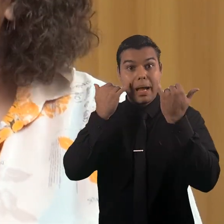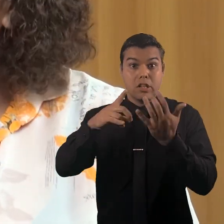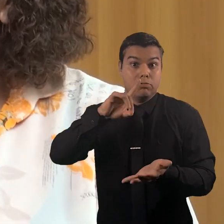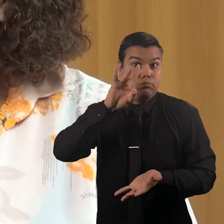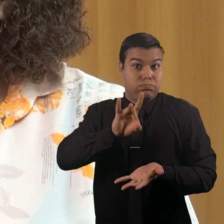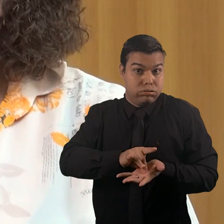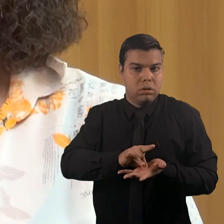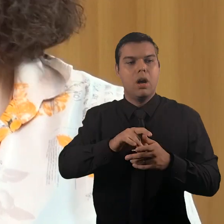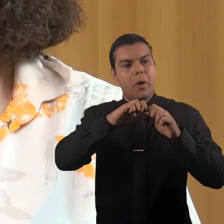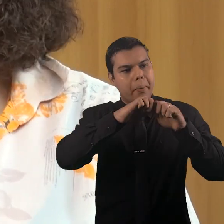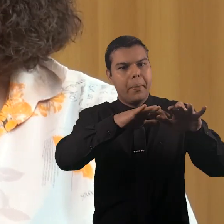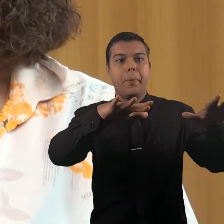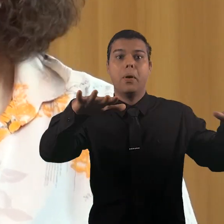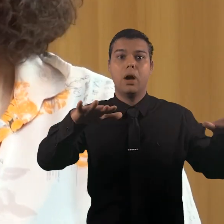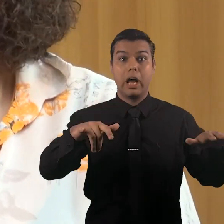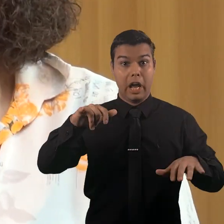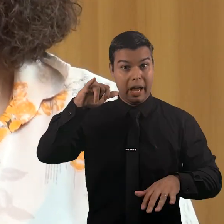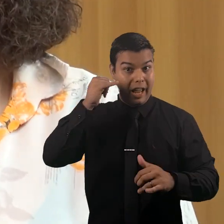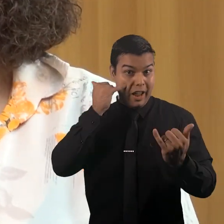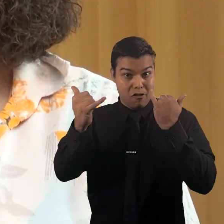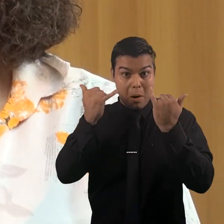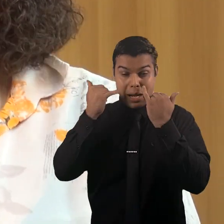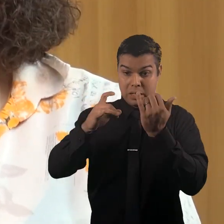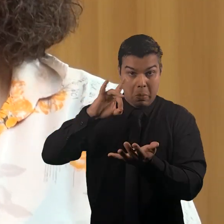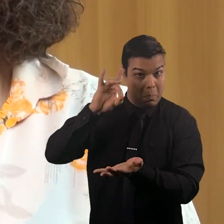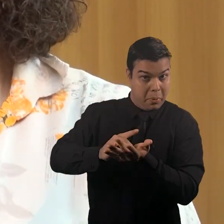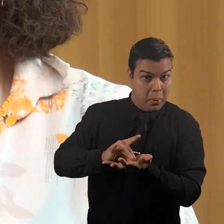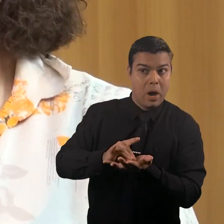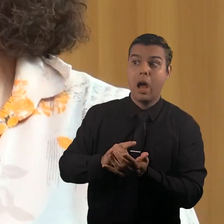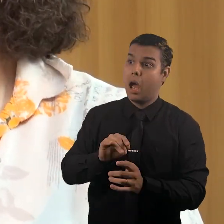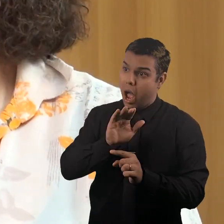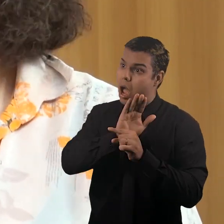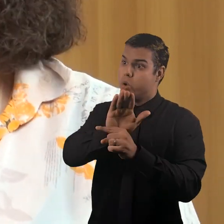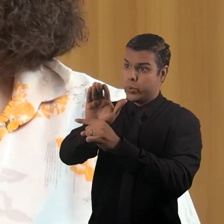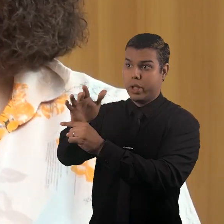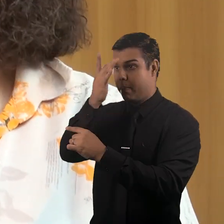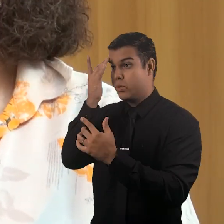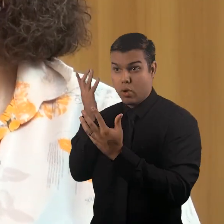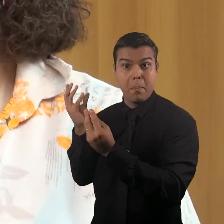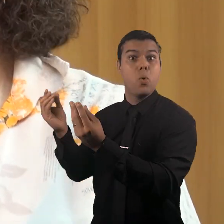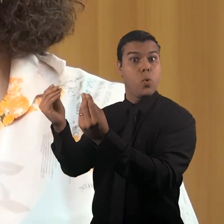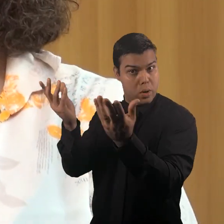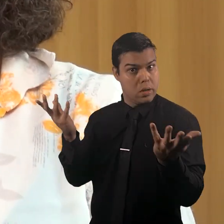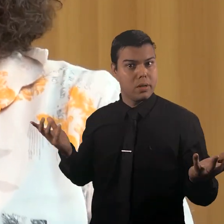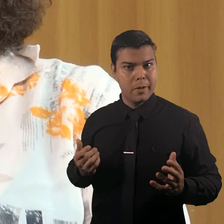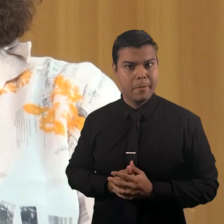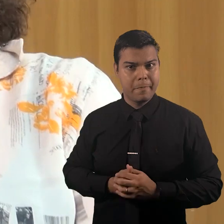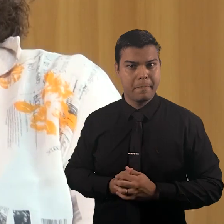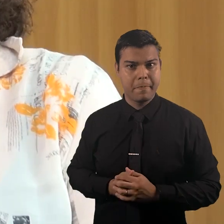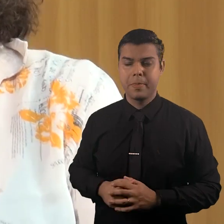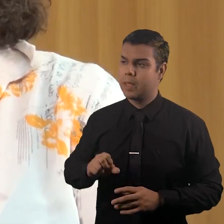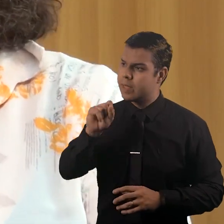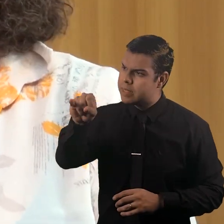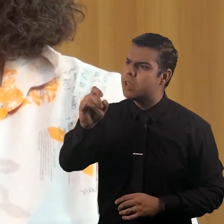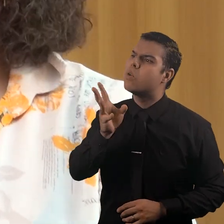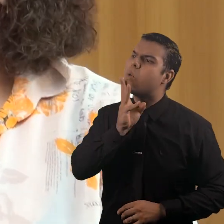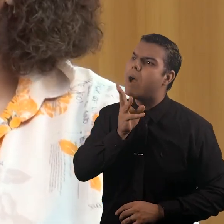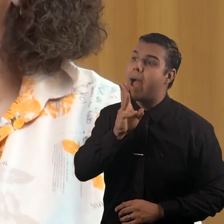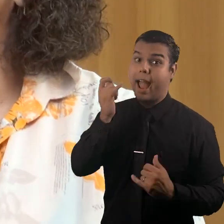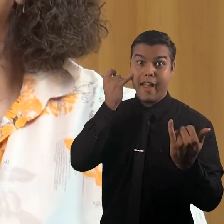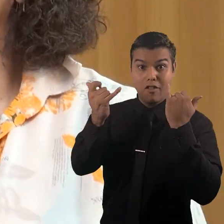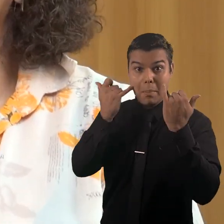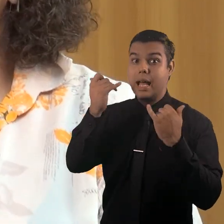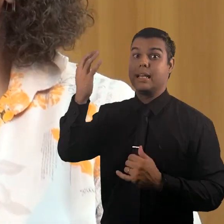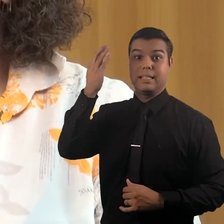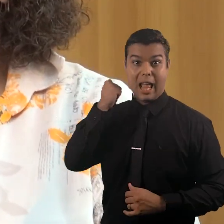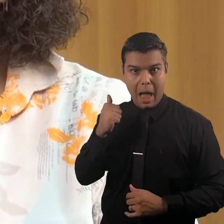informação segura. Uma informação segura salva. Quando você repassa para alguém que você tem domínio dessa